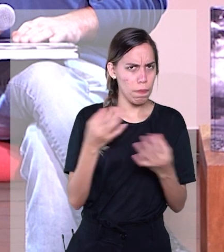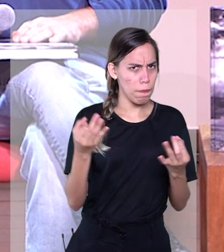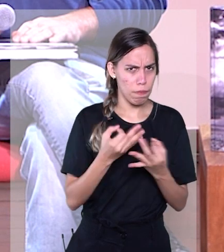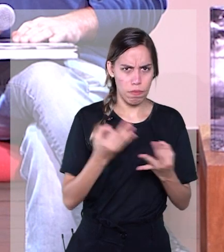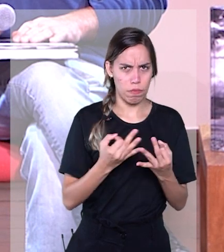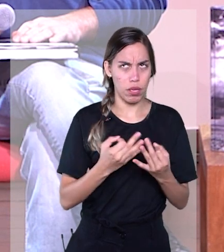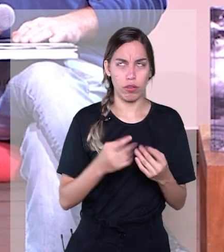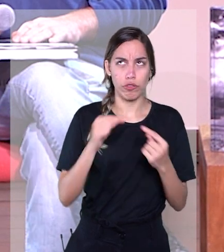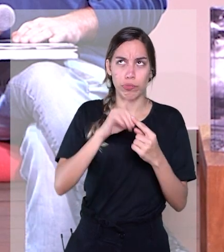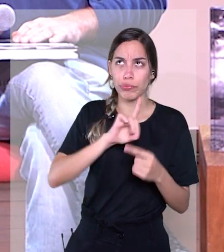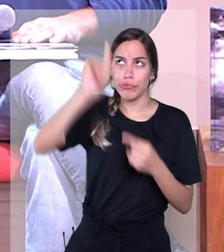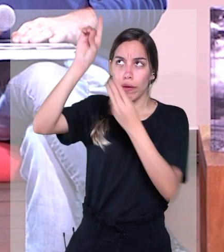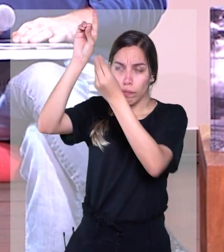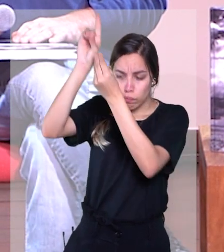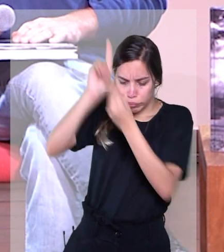que desceu.